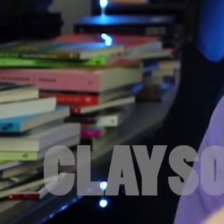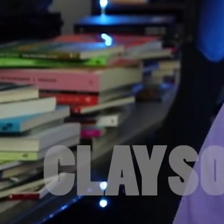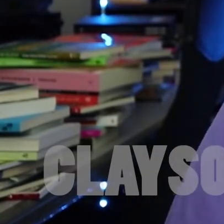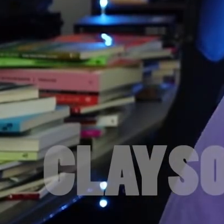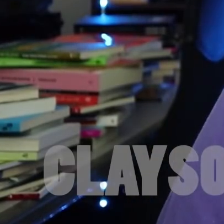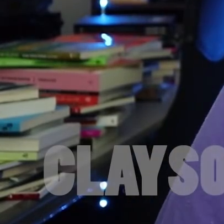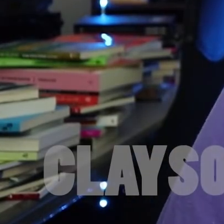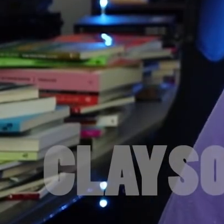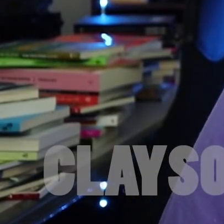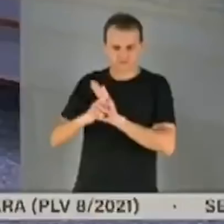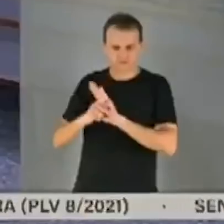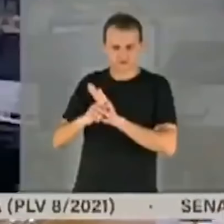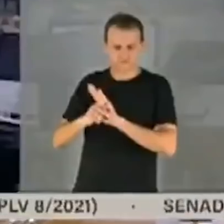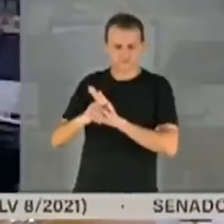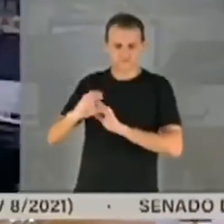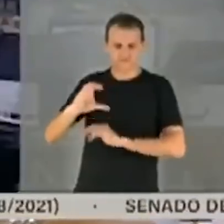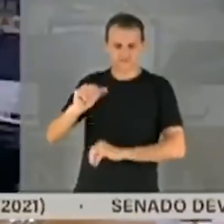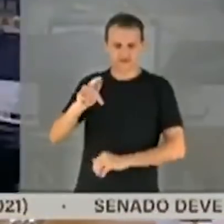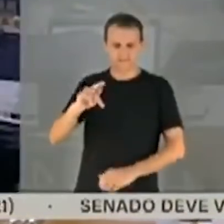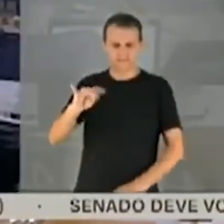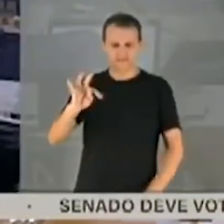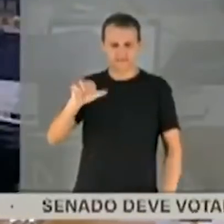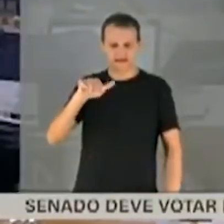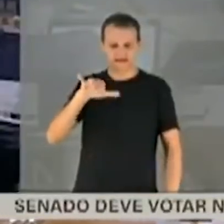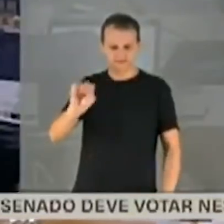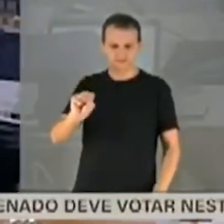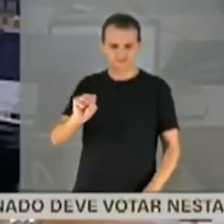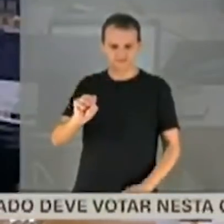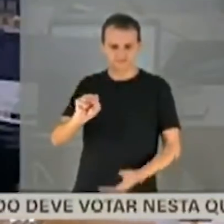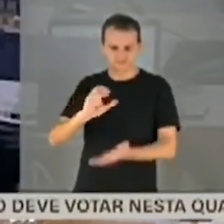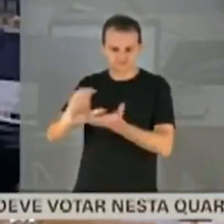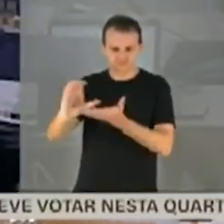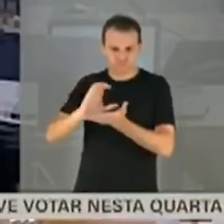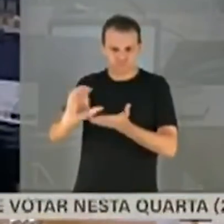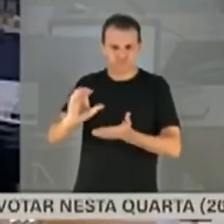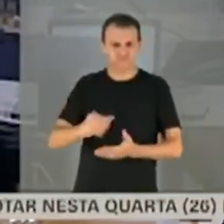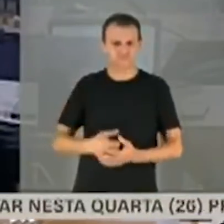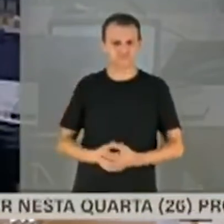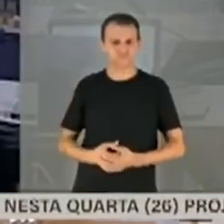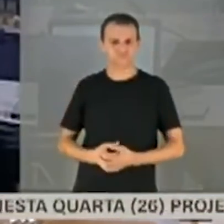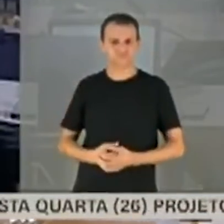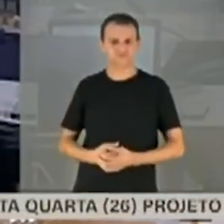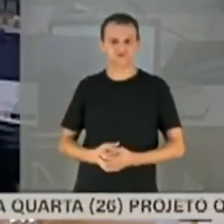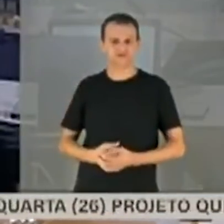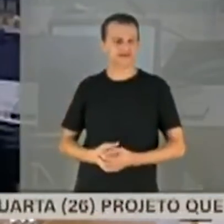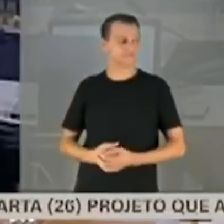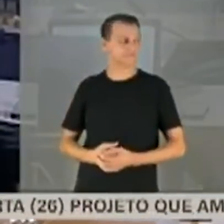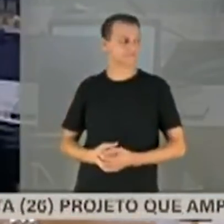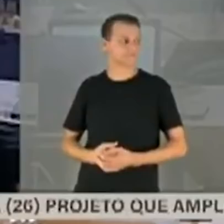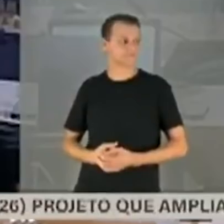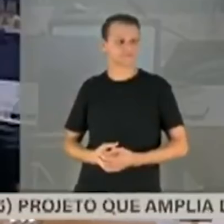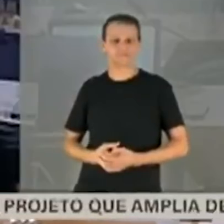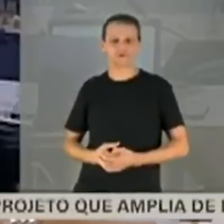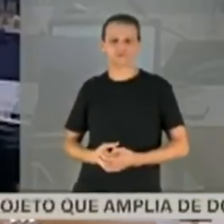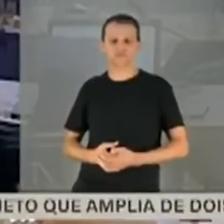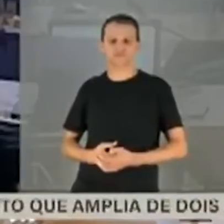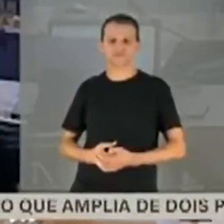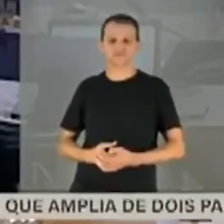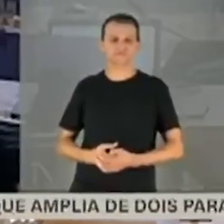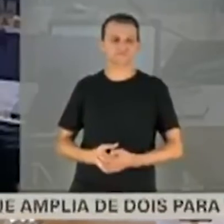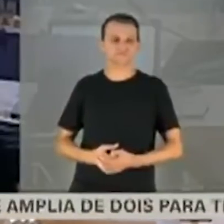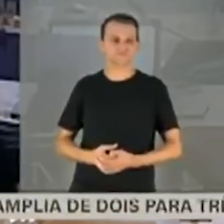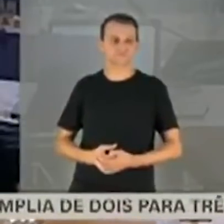CPI para você entender o que eu tô dizendo pelo Brasileirão o seu oportunista a hipopota lista